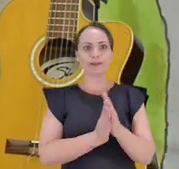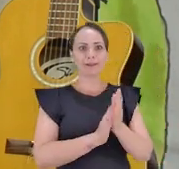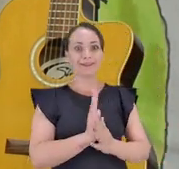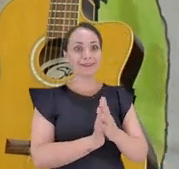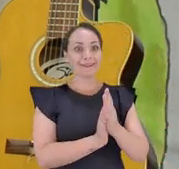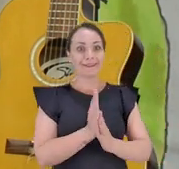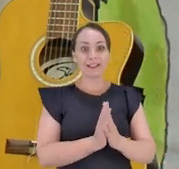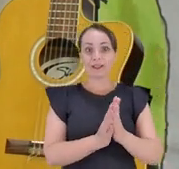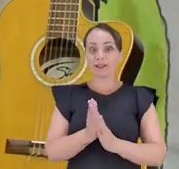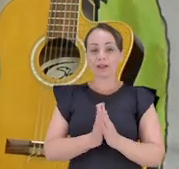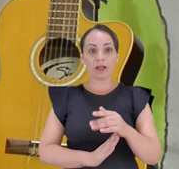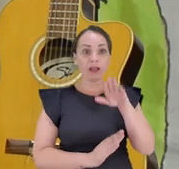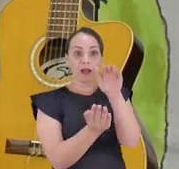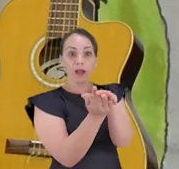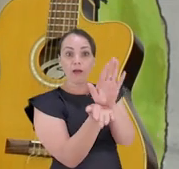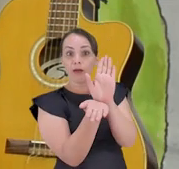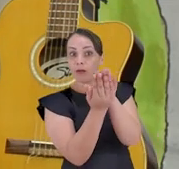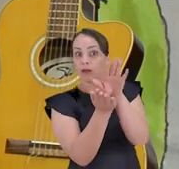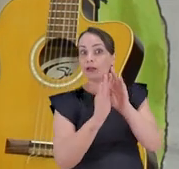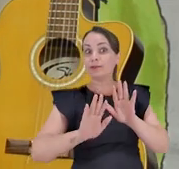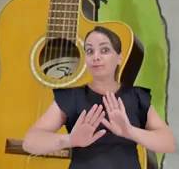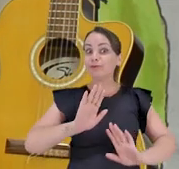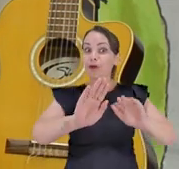Olha! Vamos nadar! Vamos nadar!